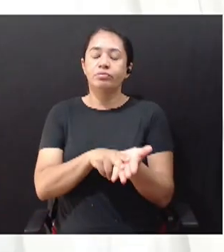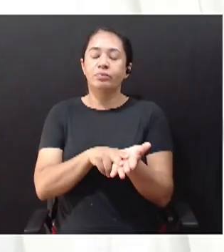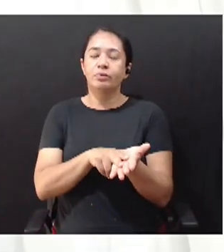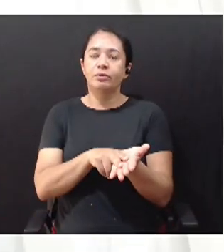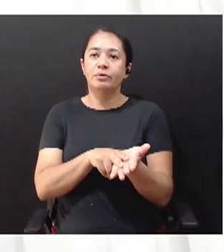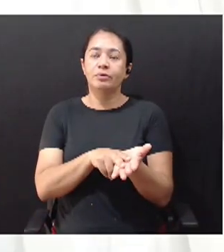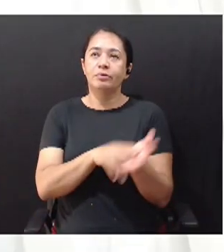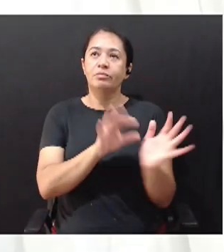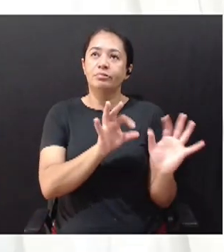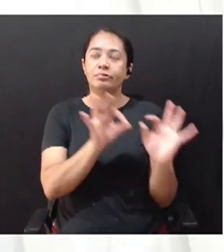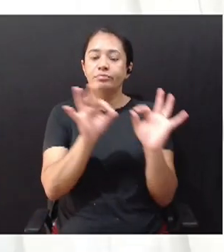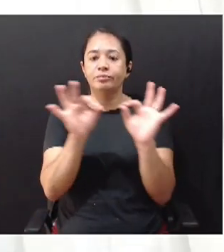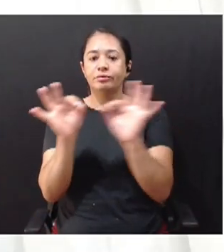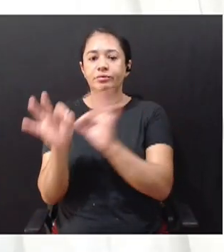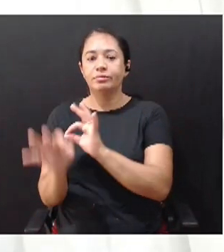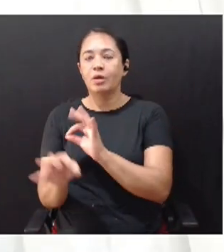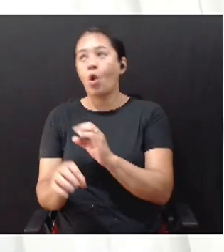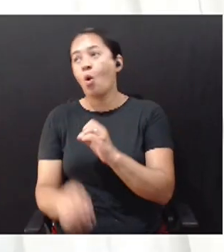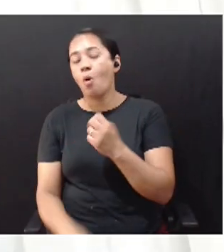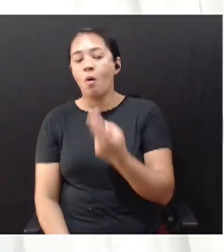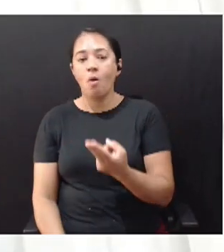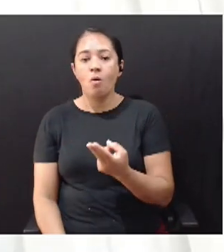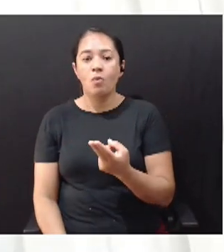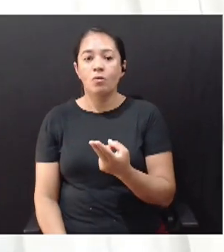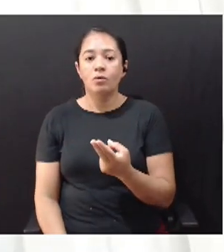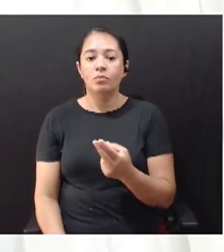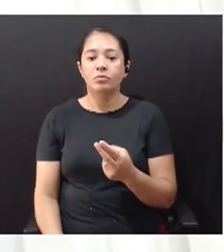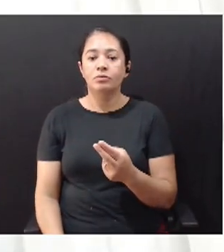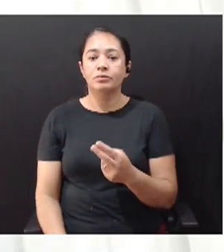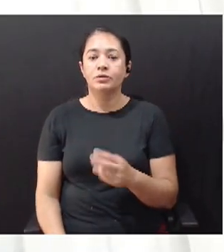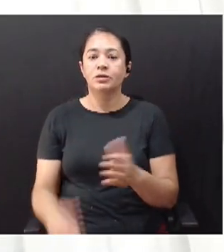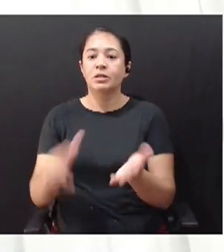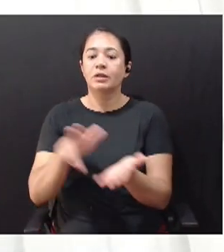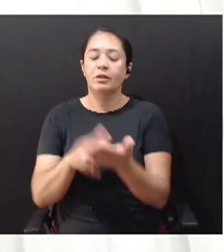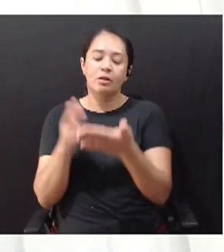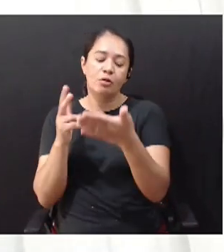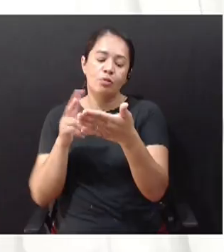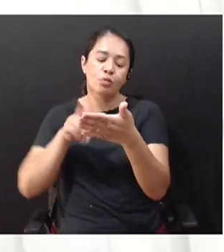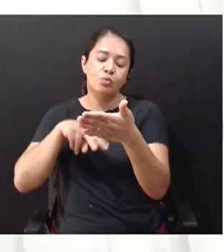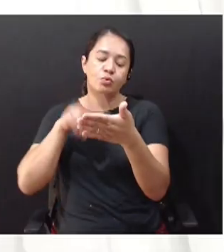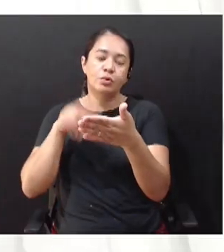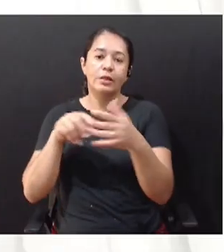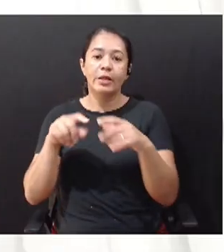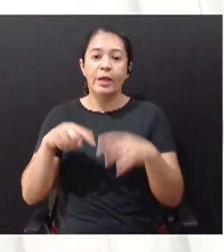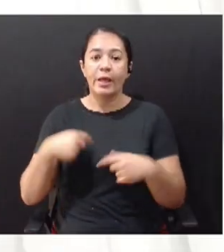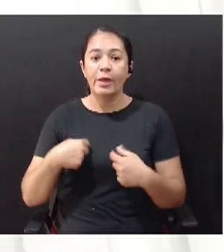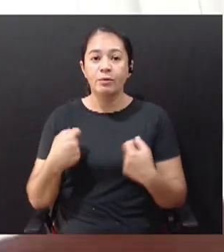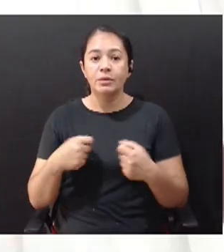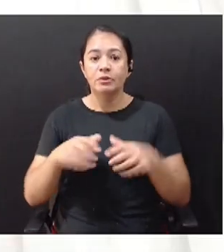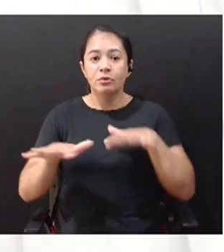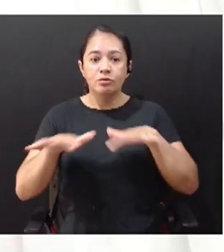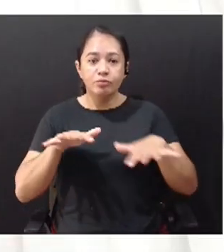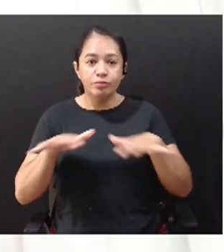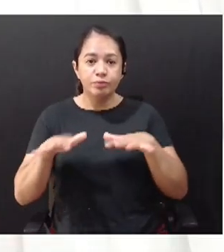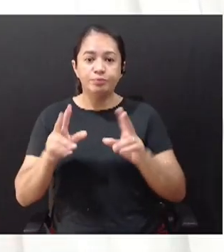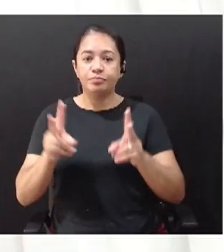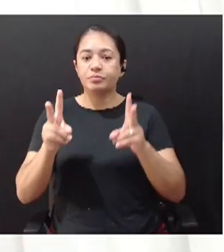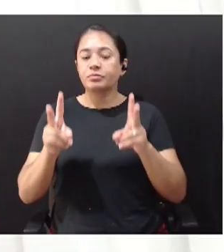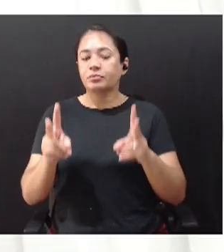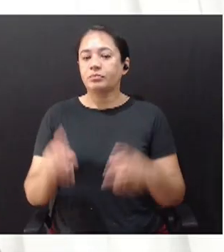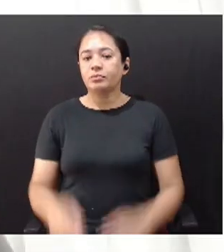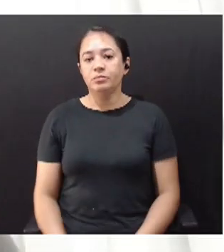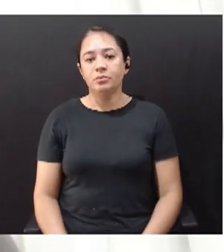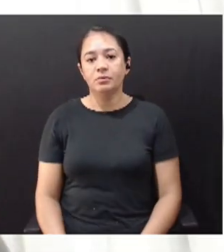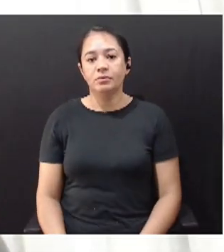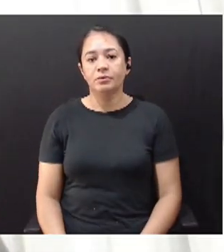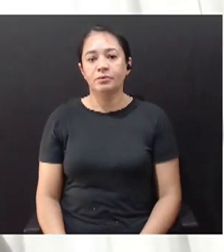filme, ou deitar ao sol para ler um livro. Eu tenho que estar sempre em movimento, né? Então, eu vou arrumar